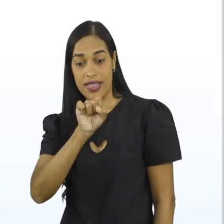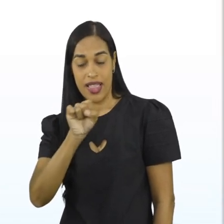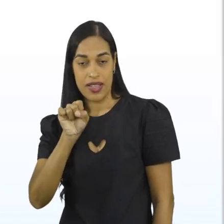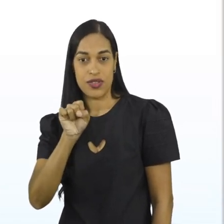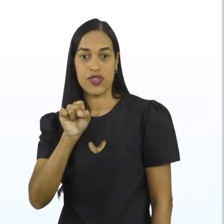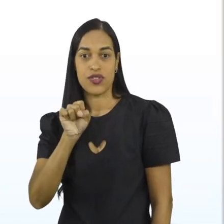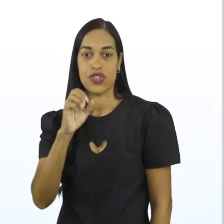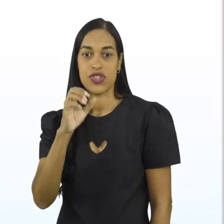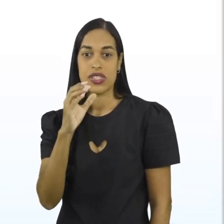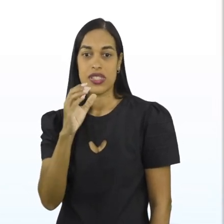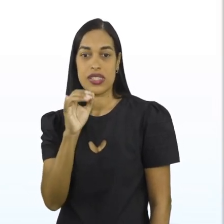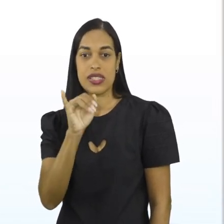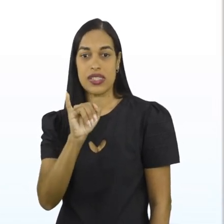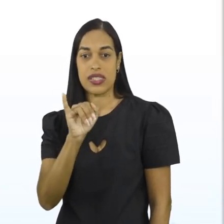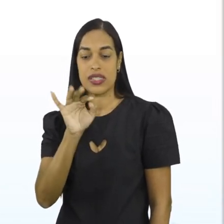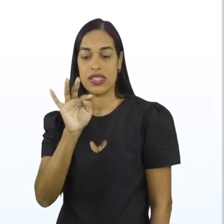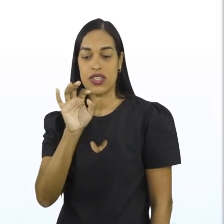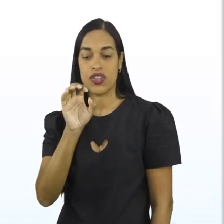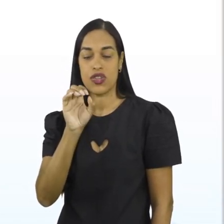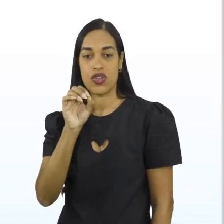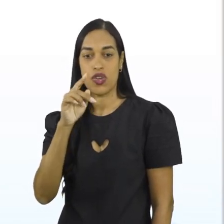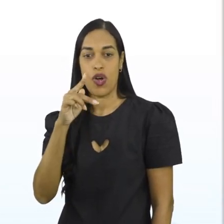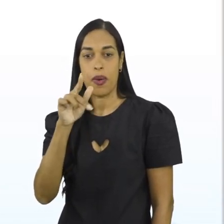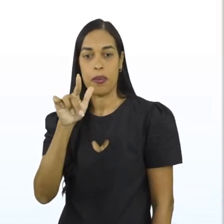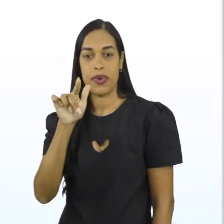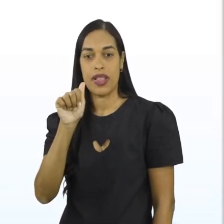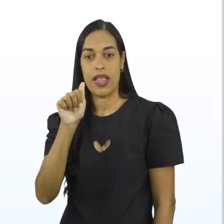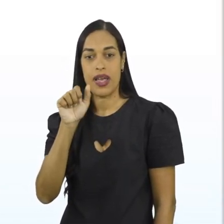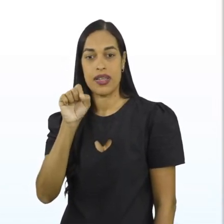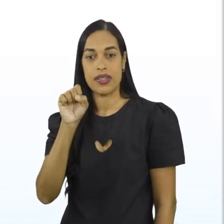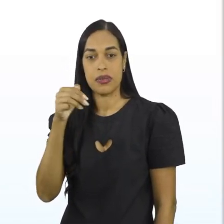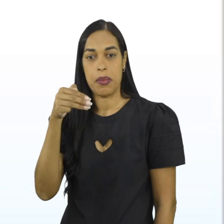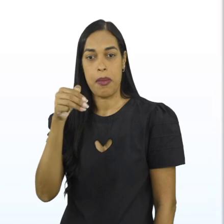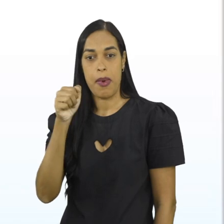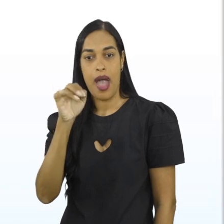olha, organelas citoplasmáticas.